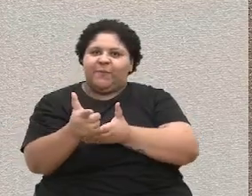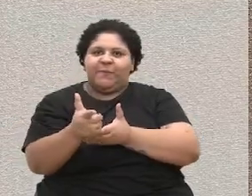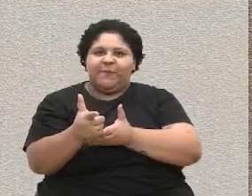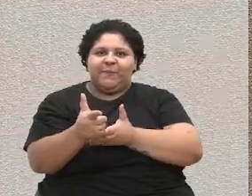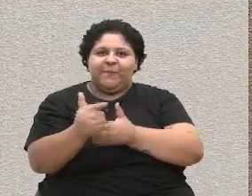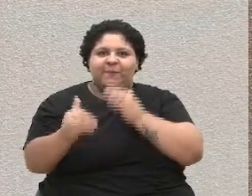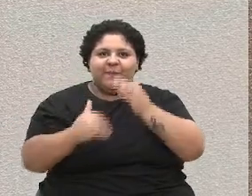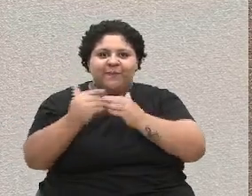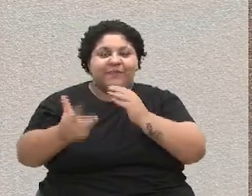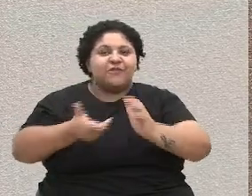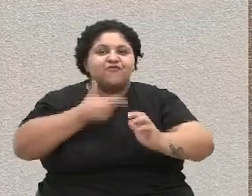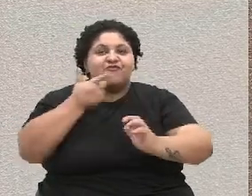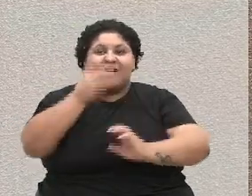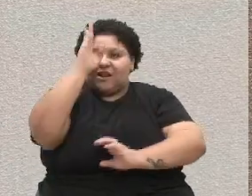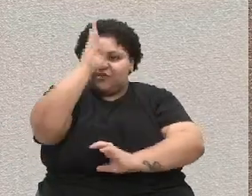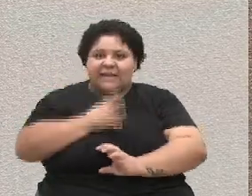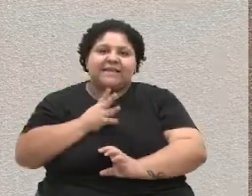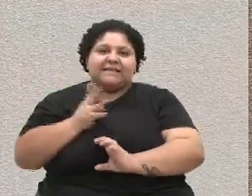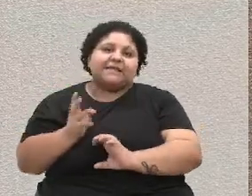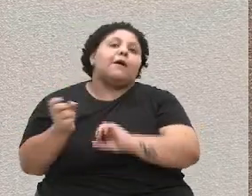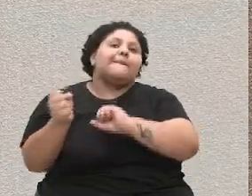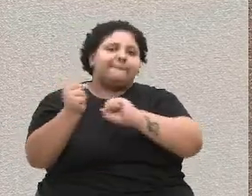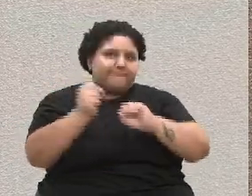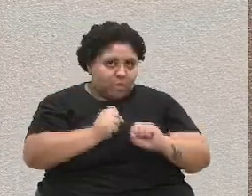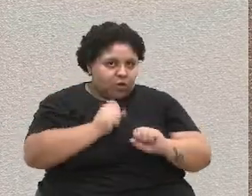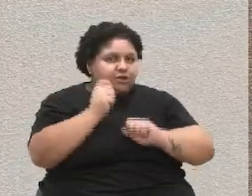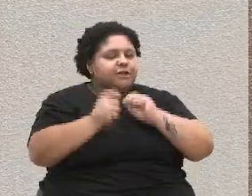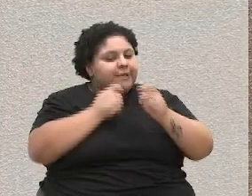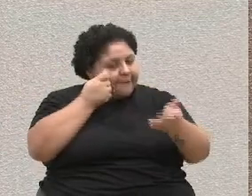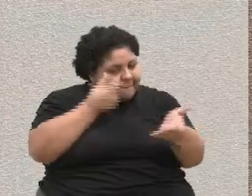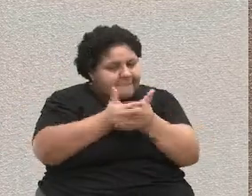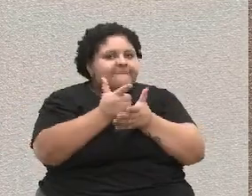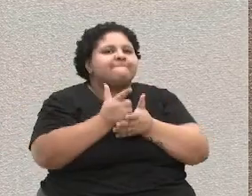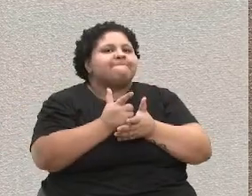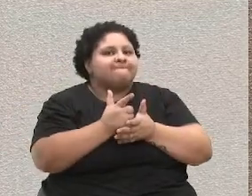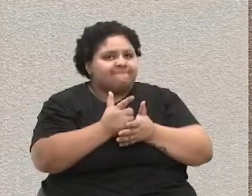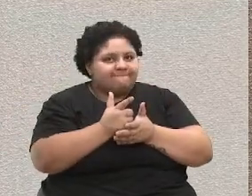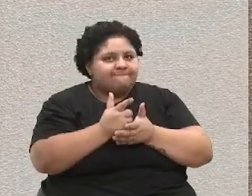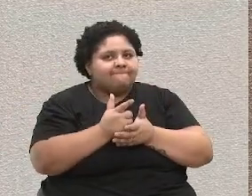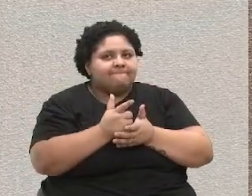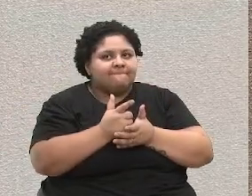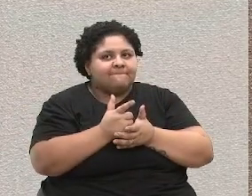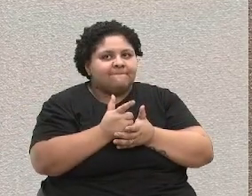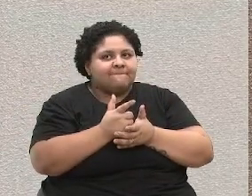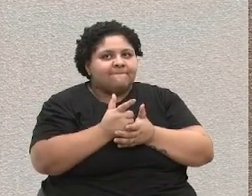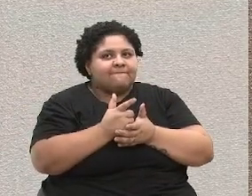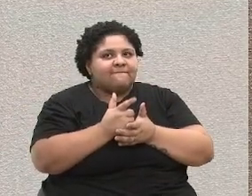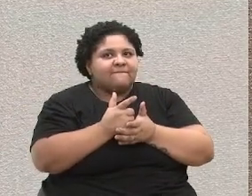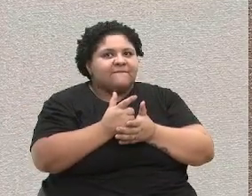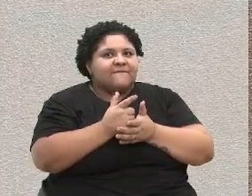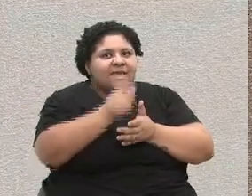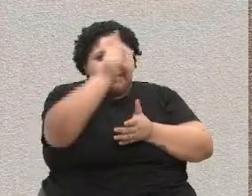graça, pode ter certeza que quem vai pagar essa conta é a classe média.